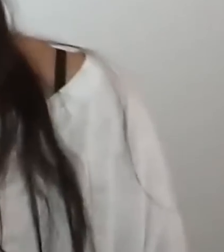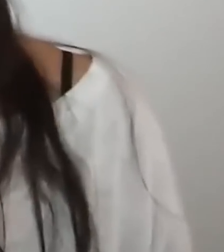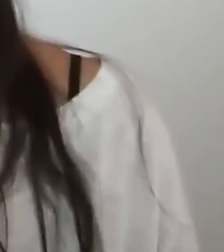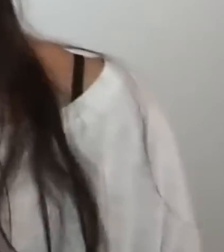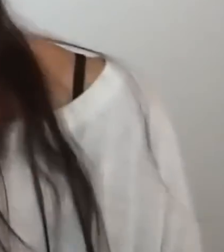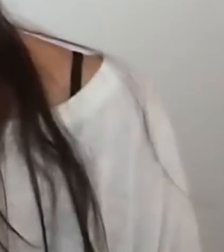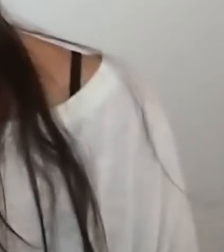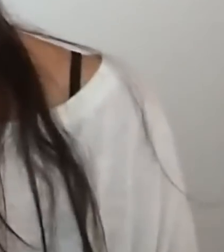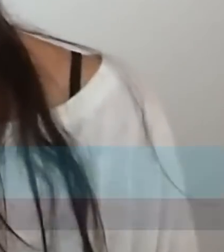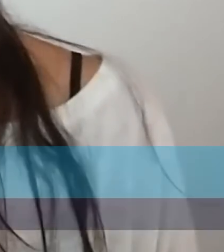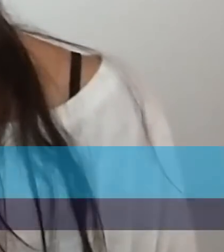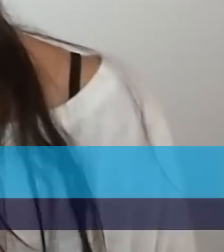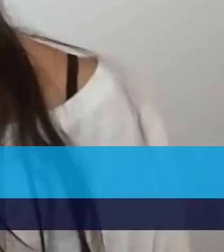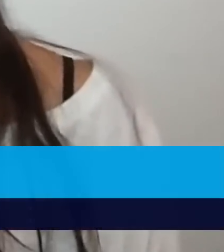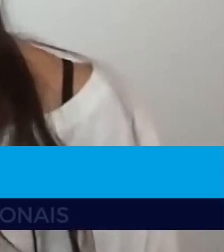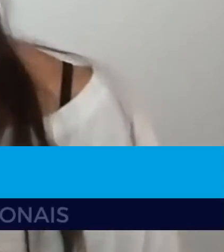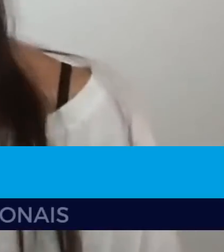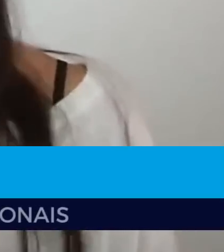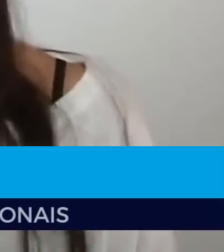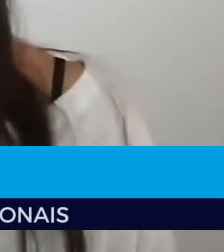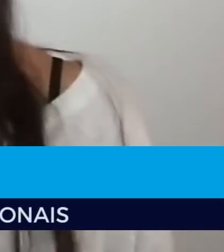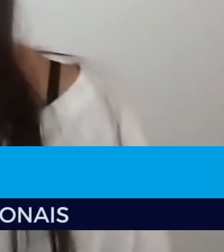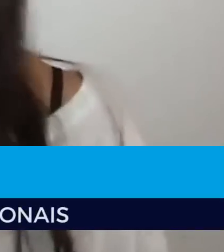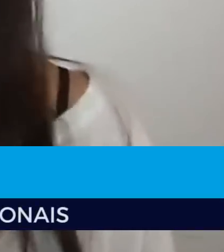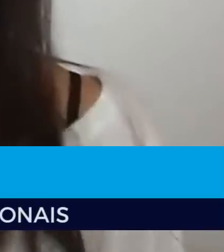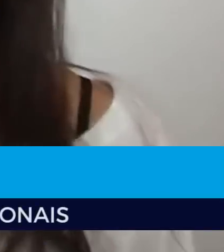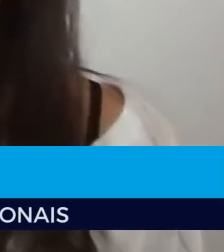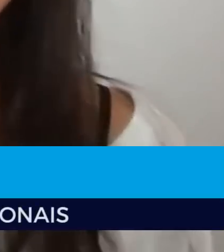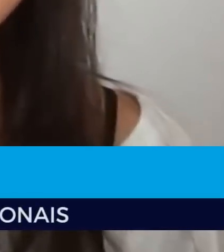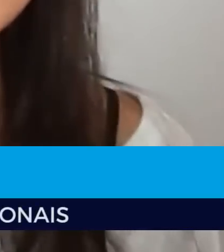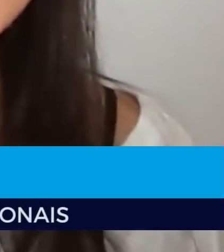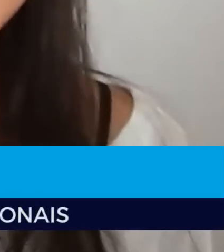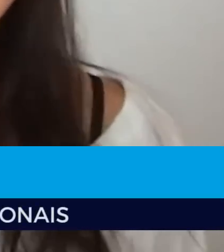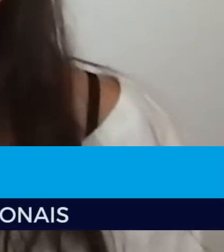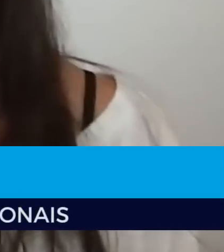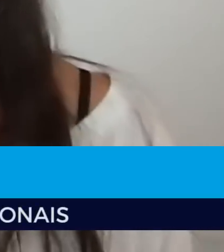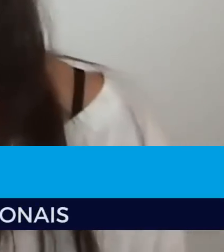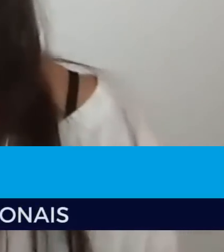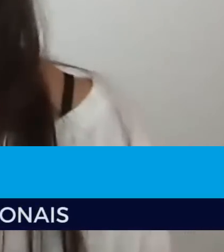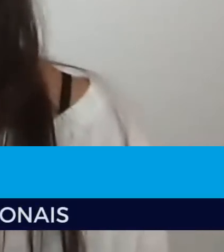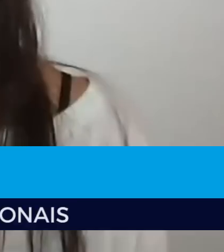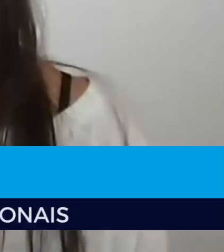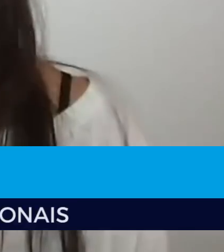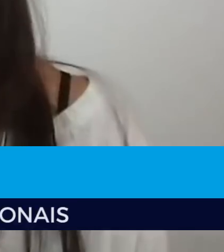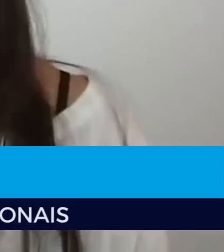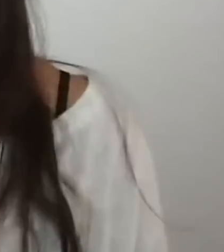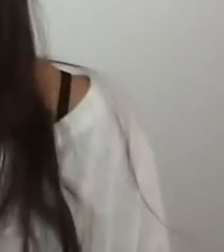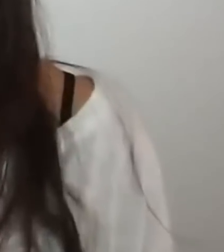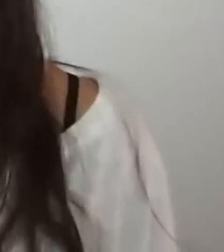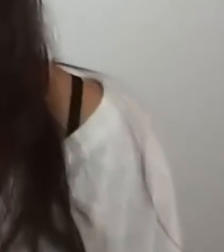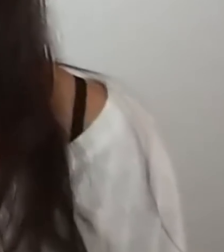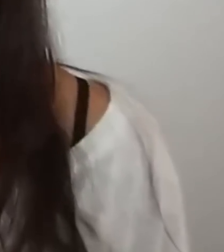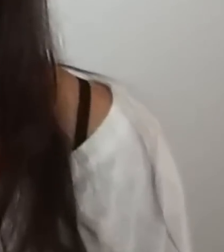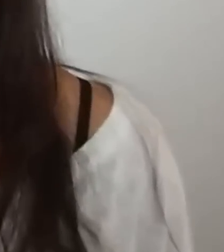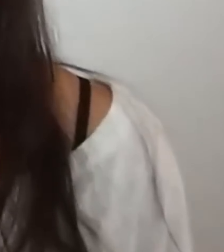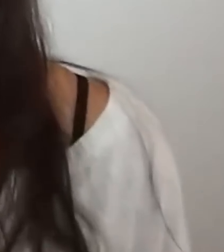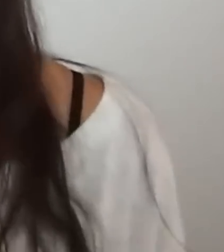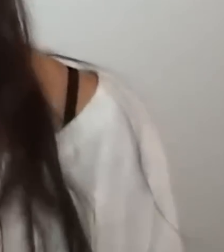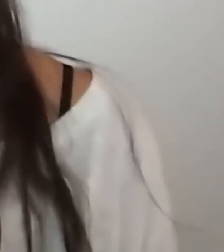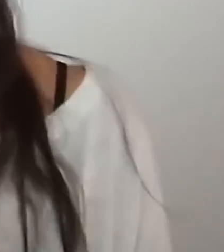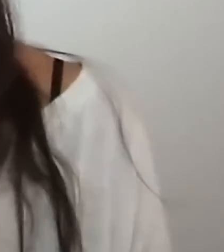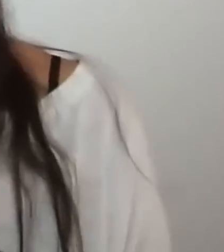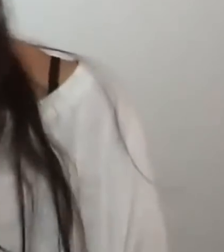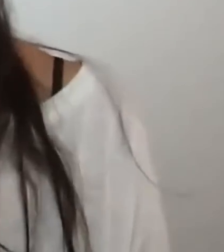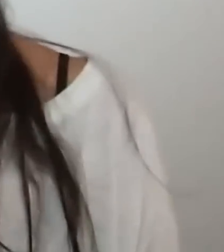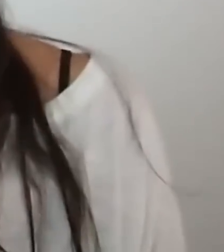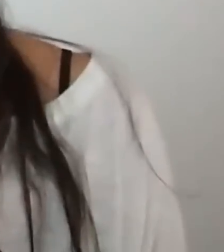Oi, galera! Tudo bem com vocês? O assunto de hoje do Você Sabia Saúde é a higiene dos